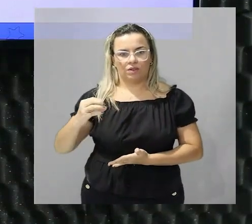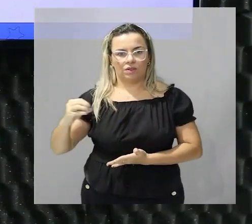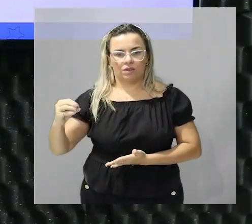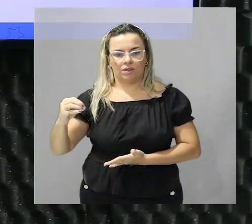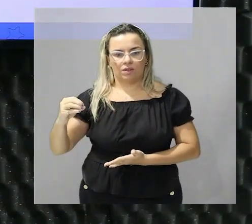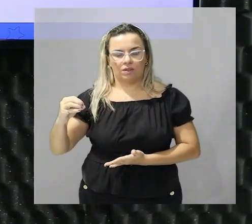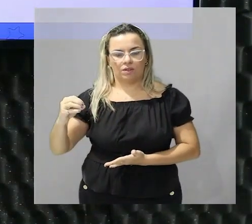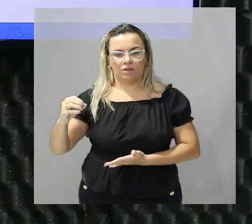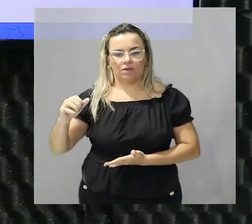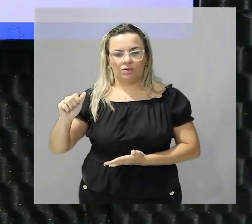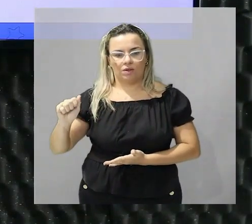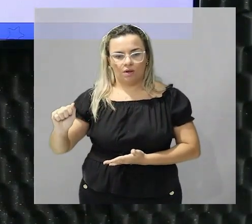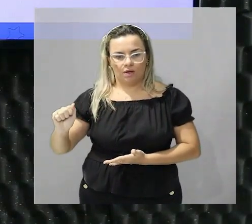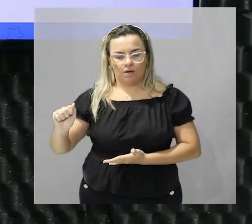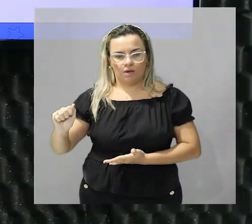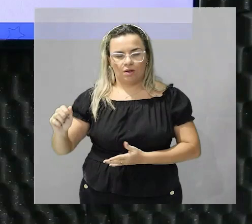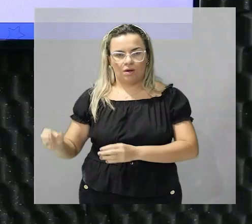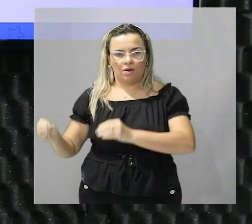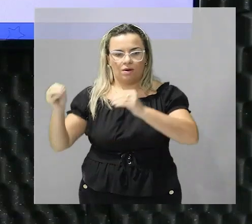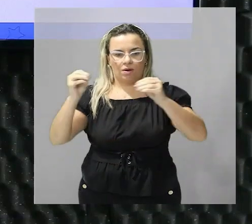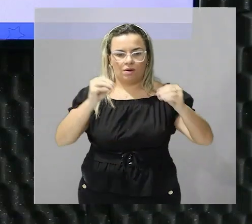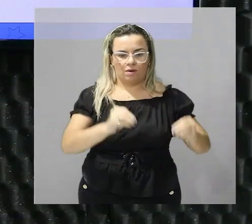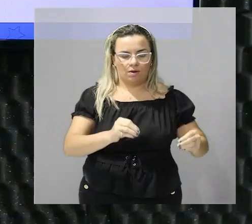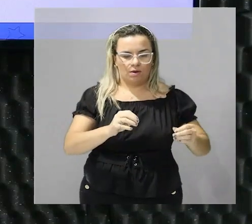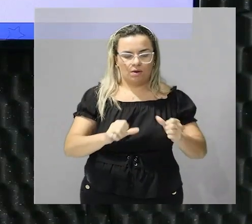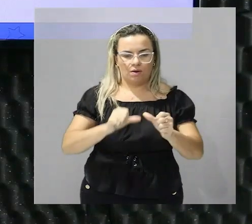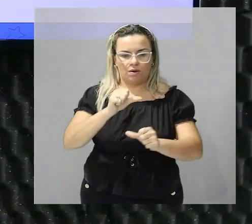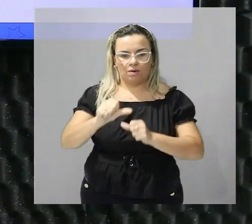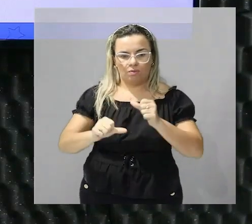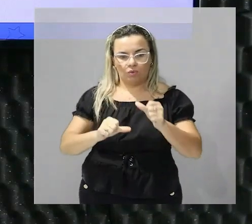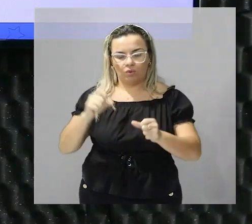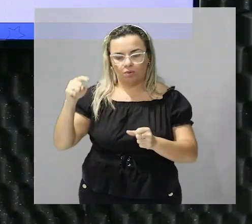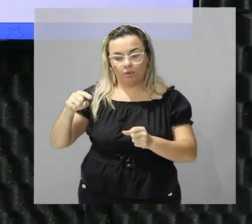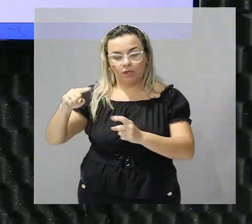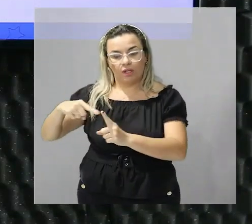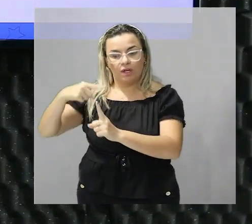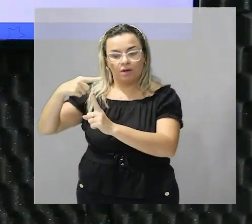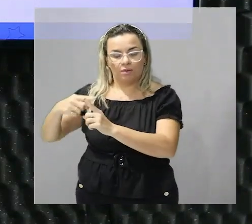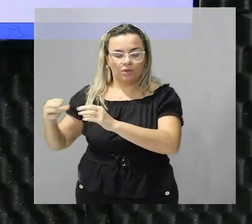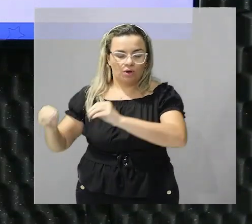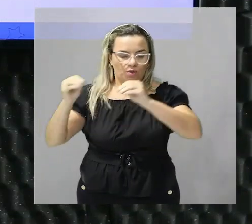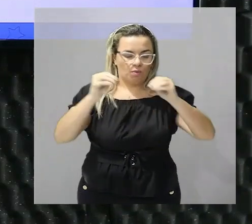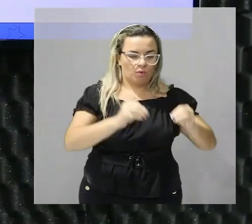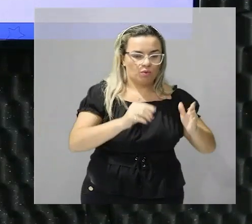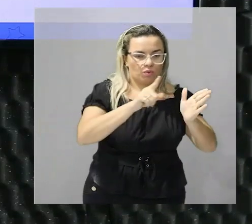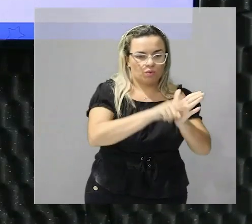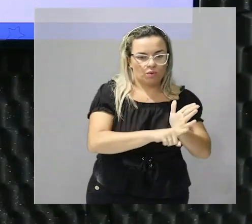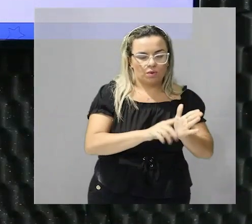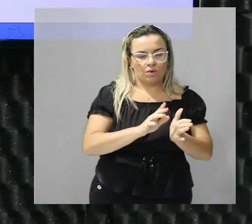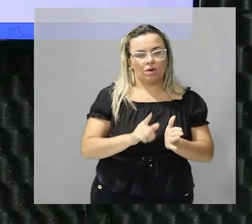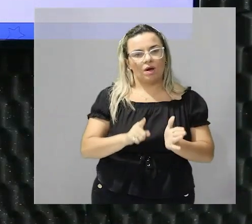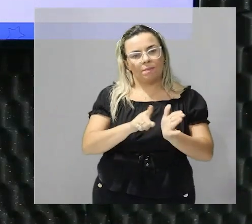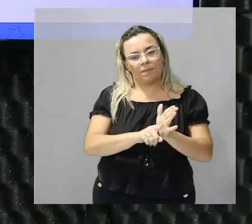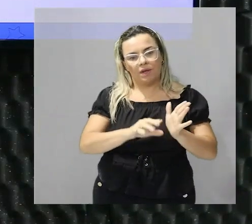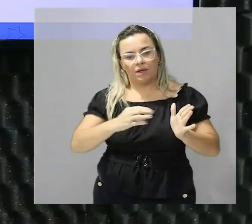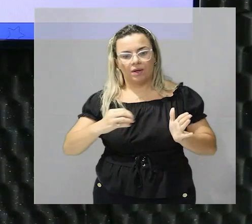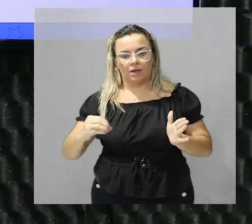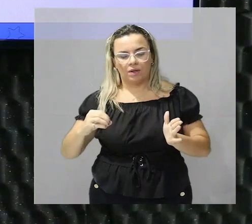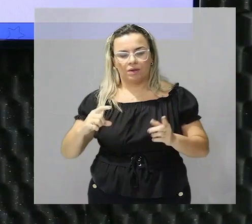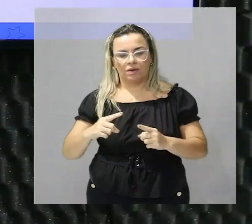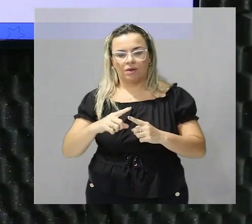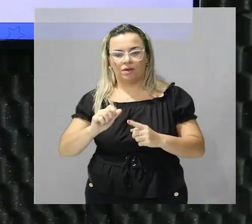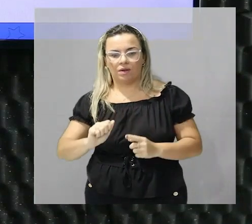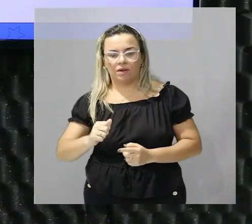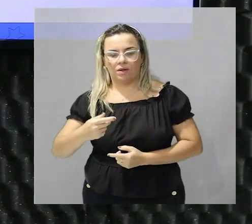membro para o primeiro, mudou de membro, mudou de sinal. Era positivo, agora está negativo. Então, menos 500A igual a